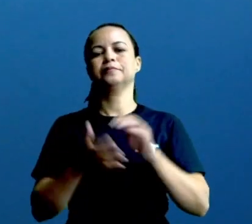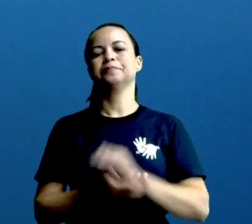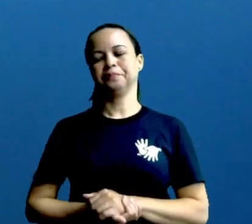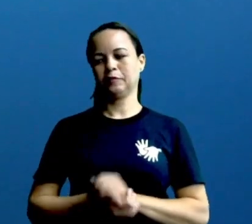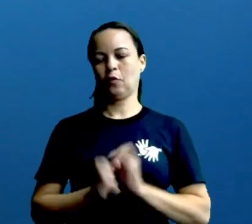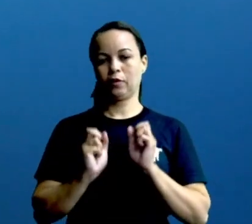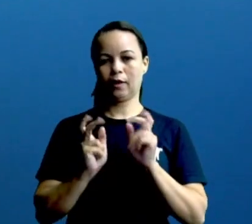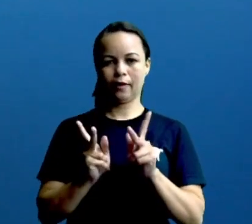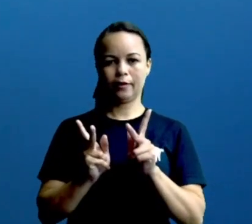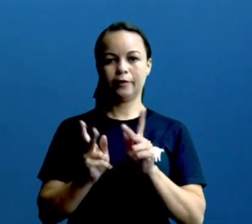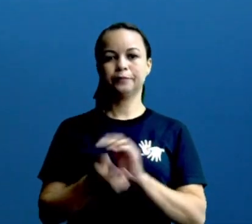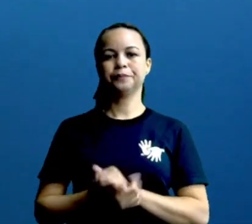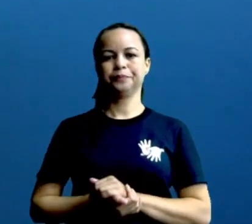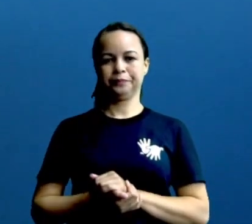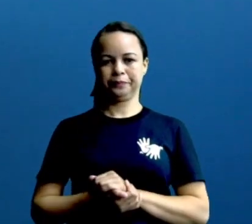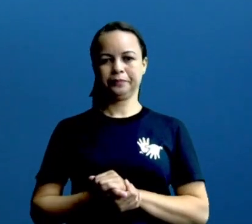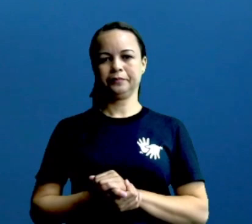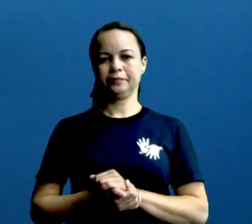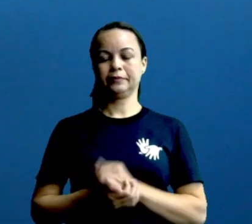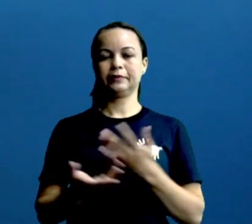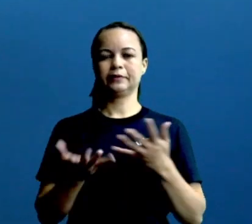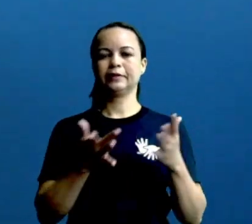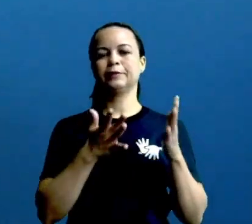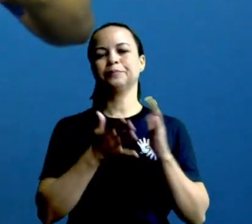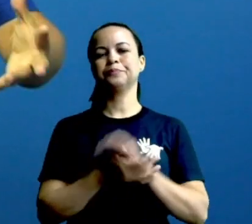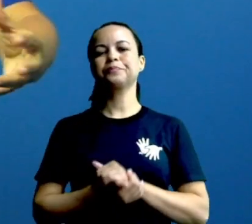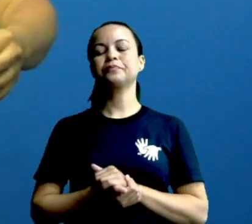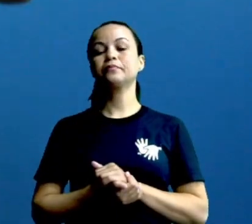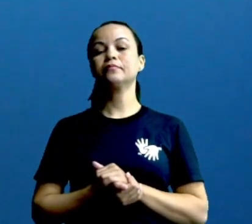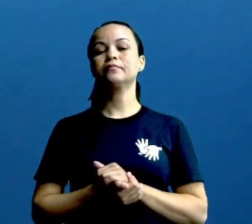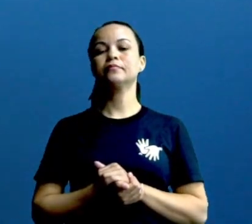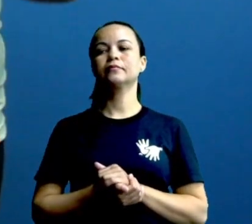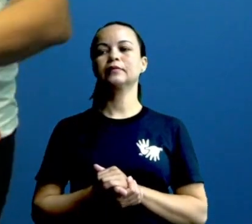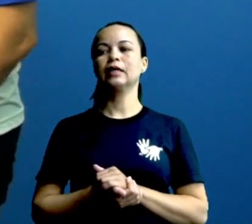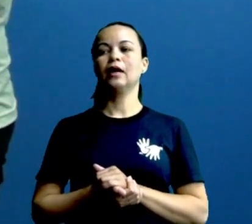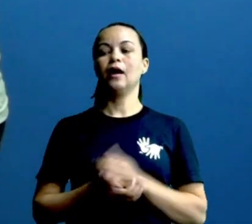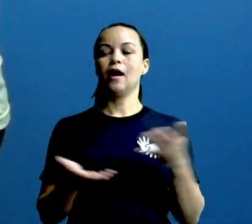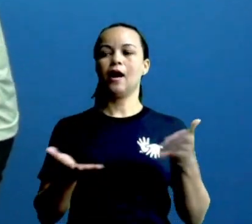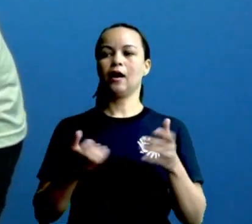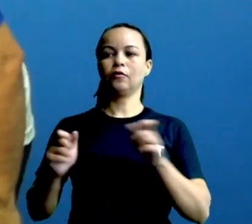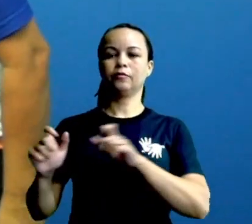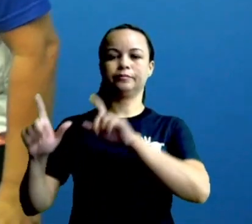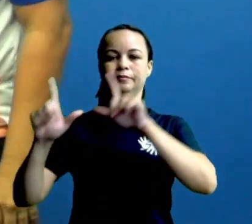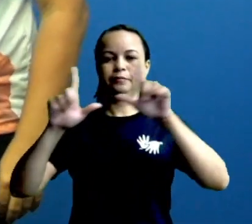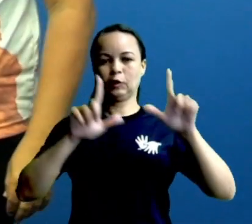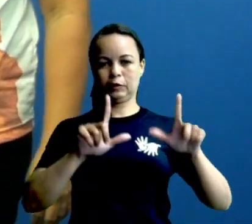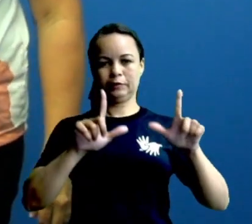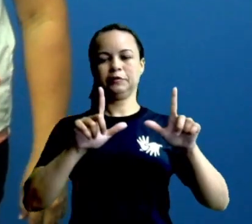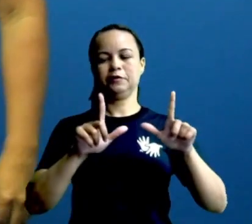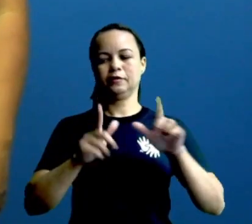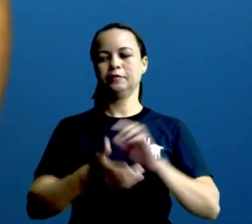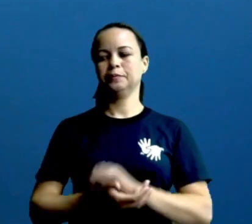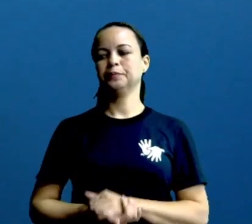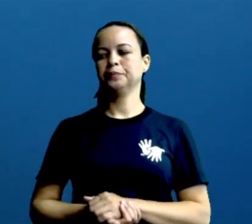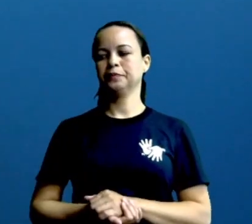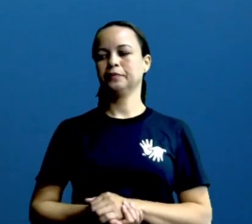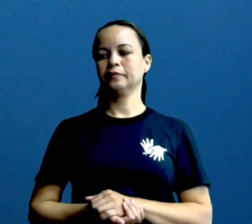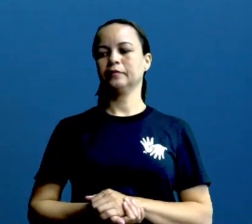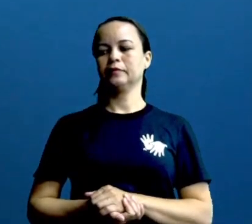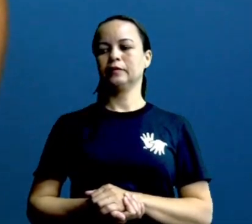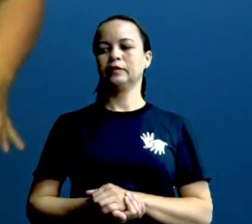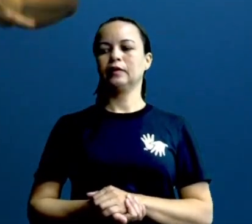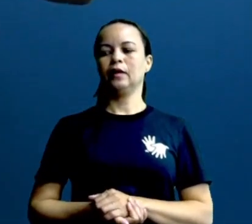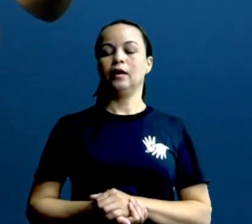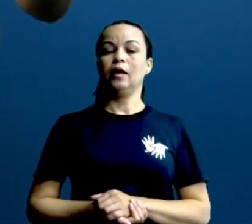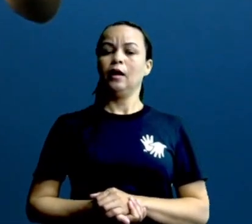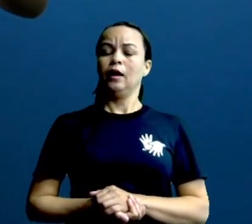capite. Dia como eu te amo, minha calabresa. Vamos embora, por favor, produção, o nosso próximo slide, que é aquele slide que a gente